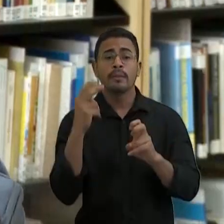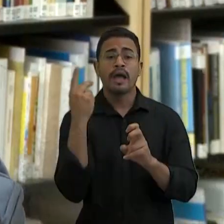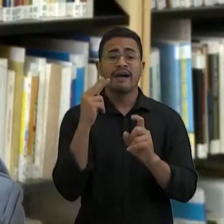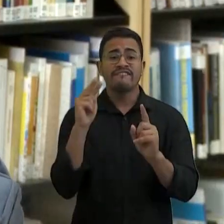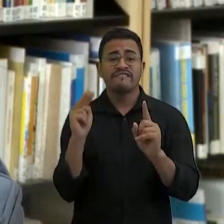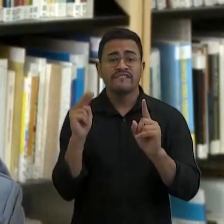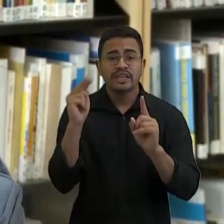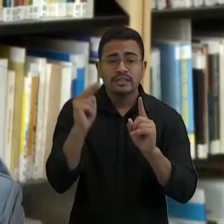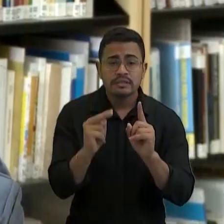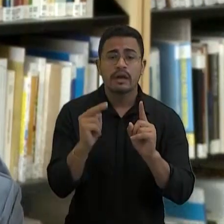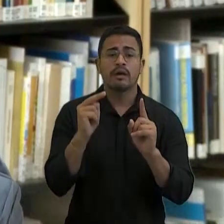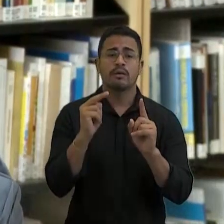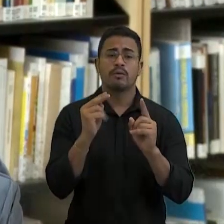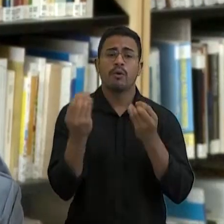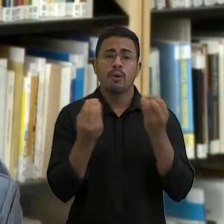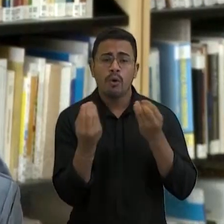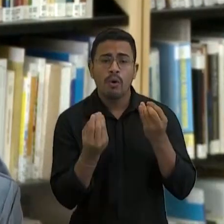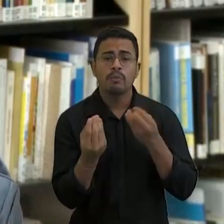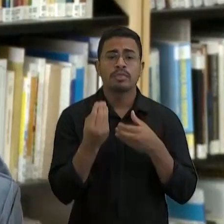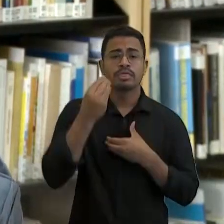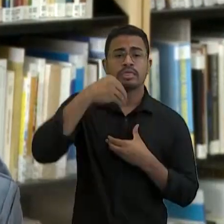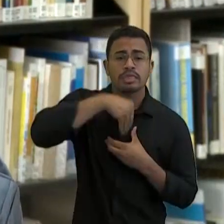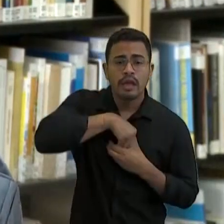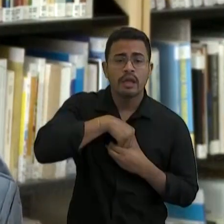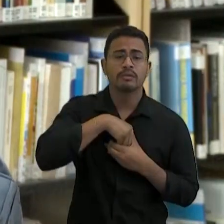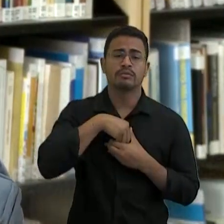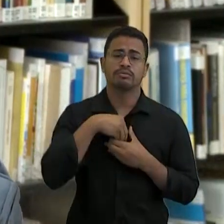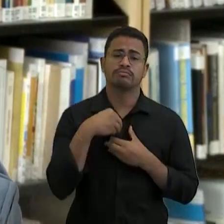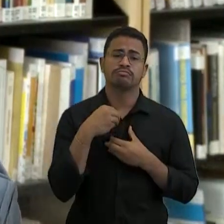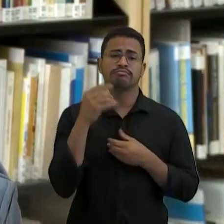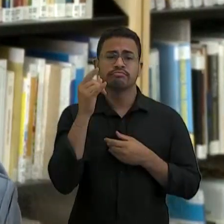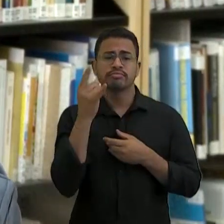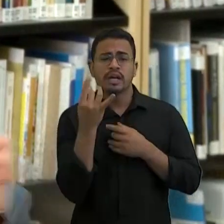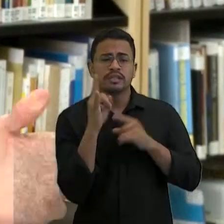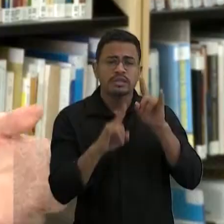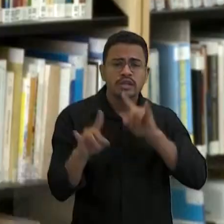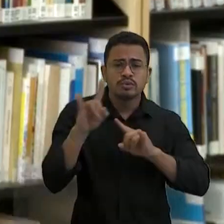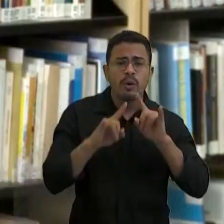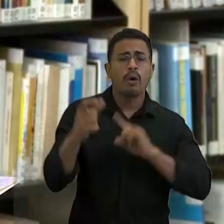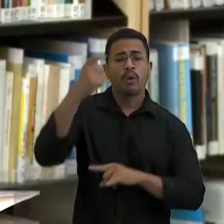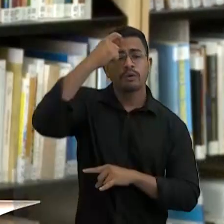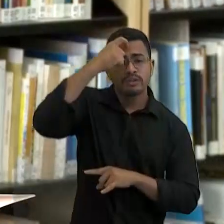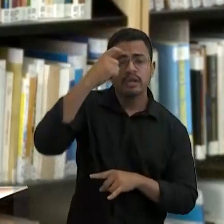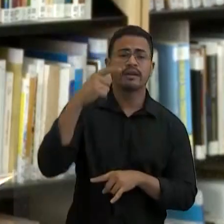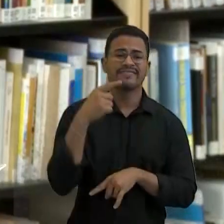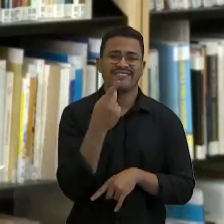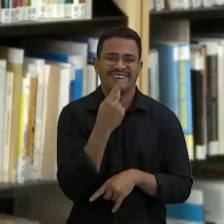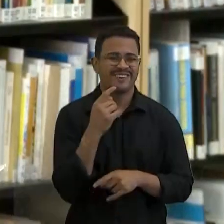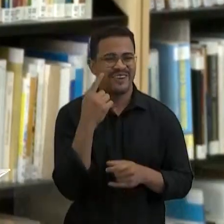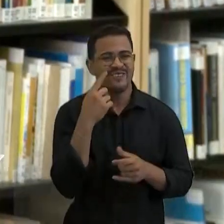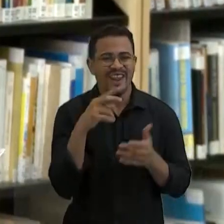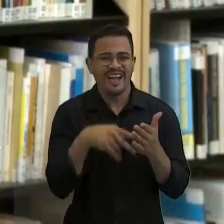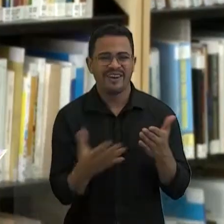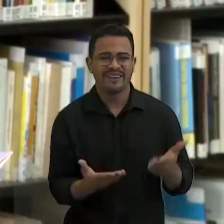da latência sensual consciente, ele diz, aqui eu até